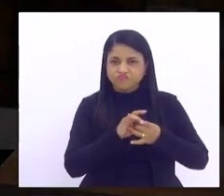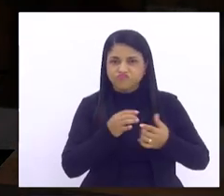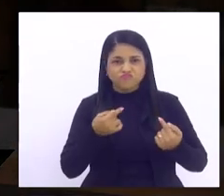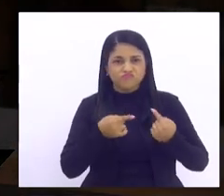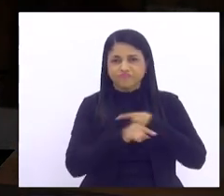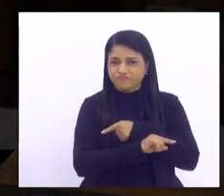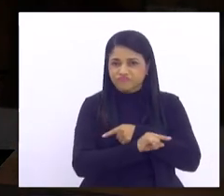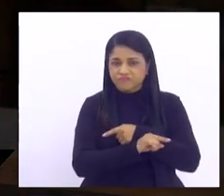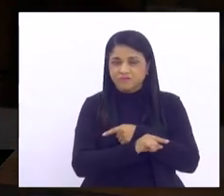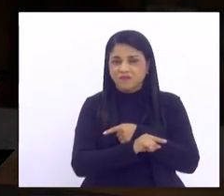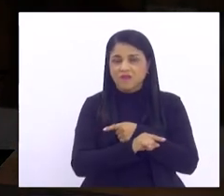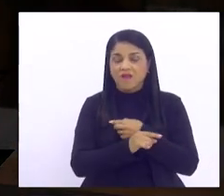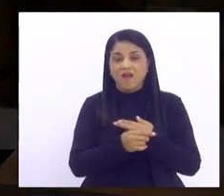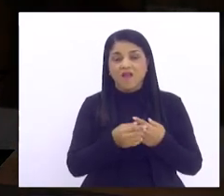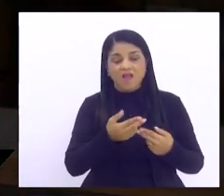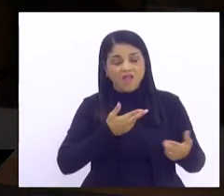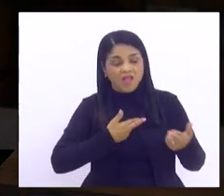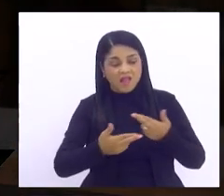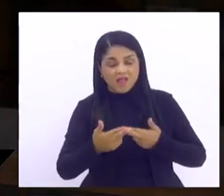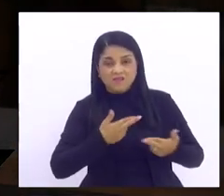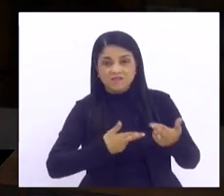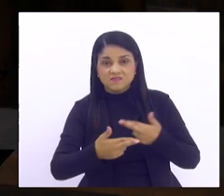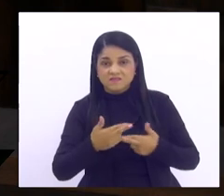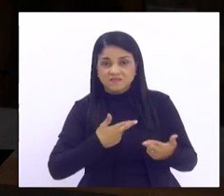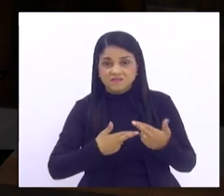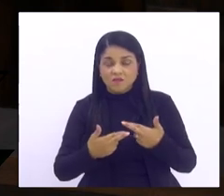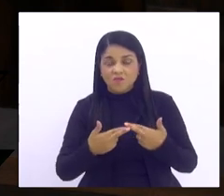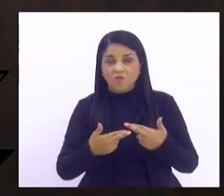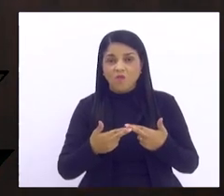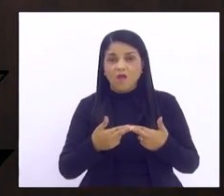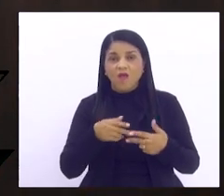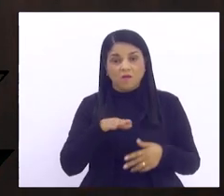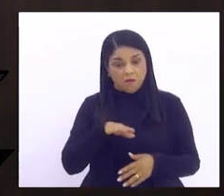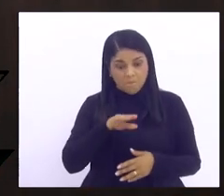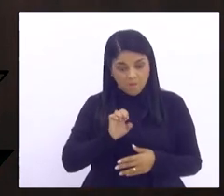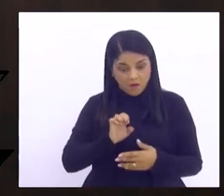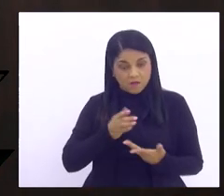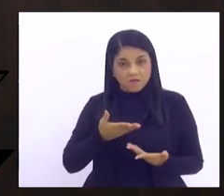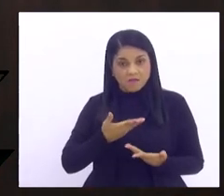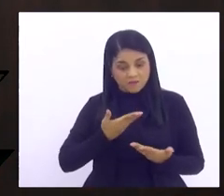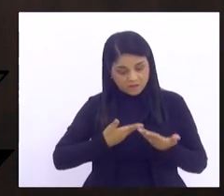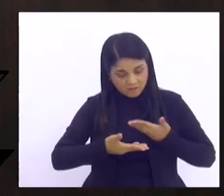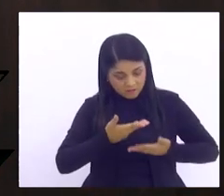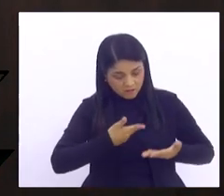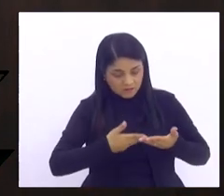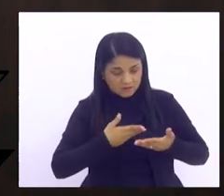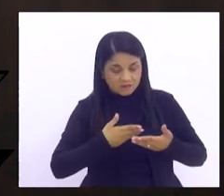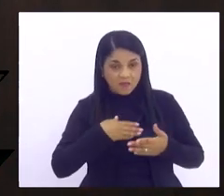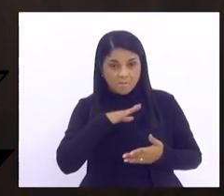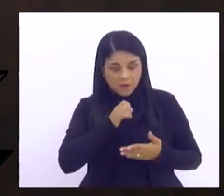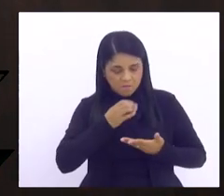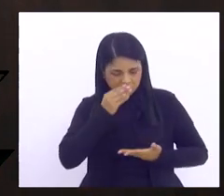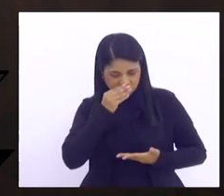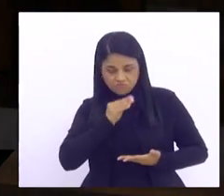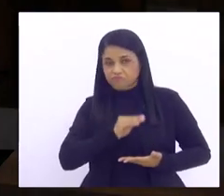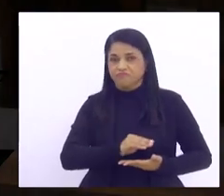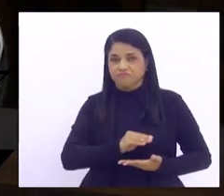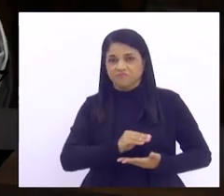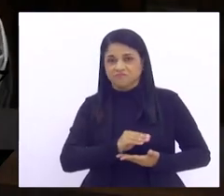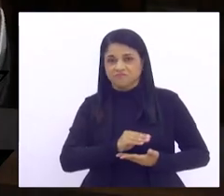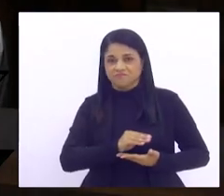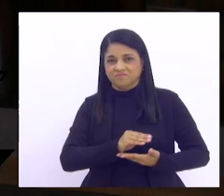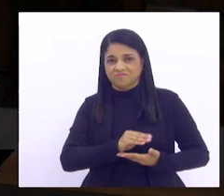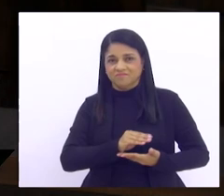e a primeira relação social do bebê que se estabelece é com sua mãe, se a mãe o rejeita de cara, logo a mãe